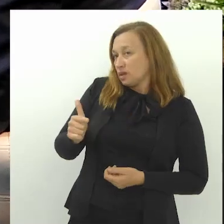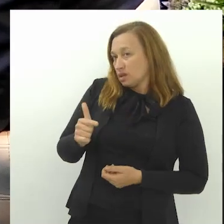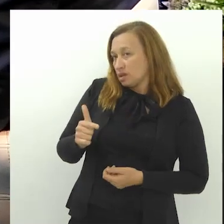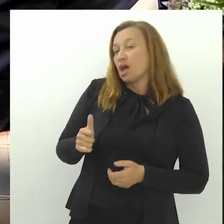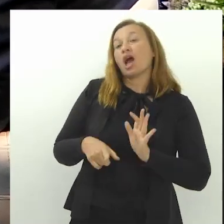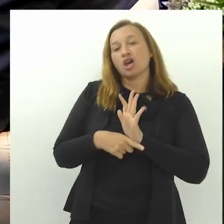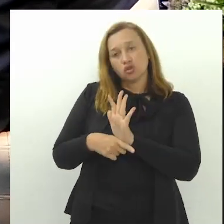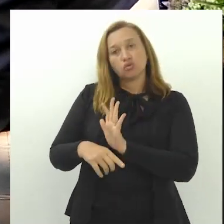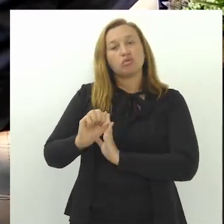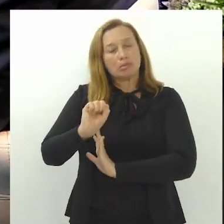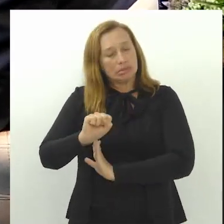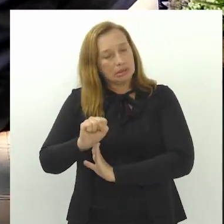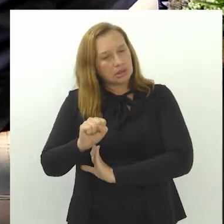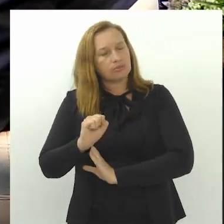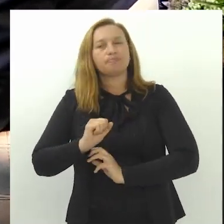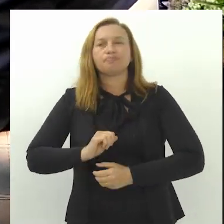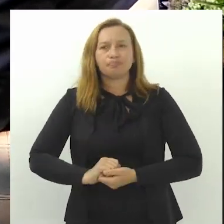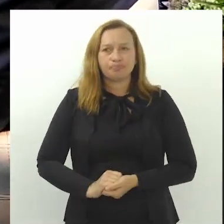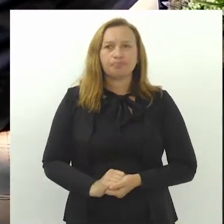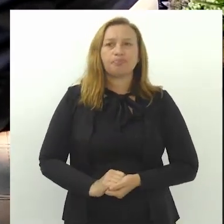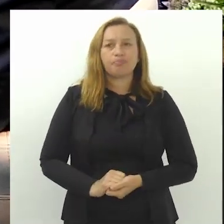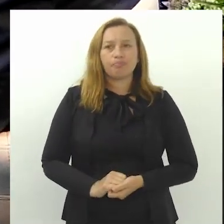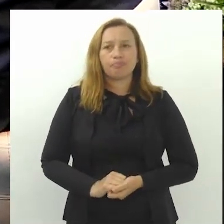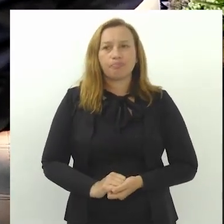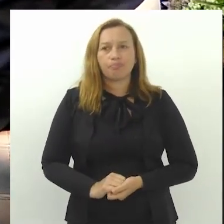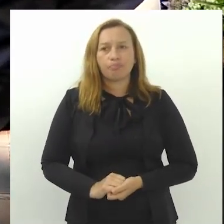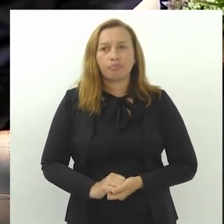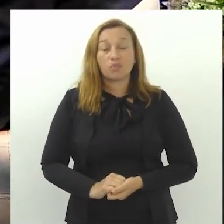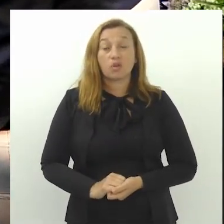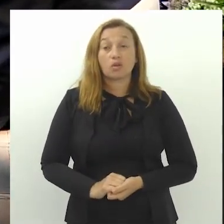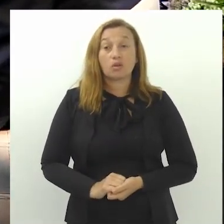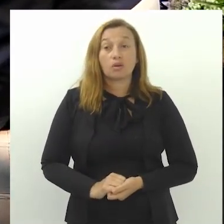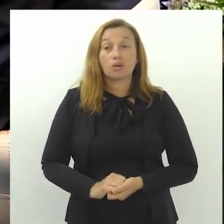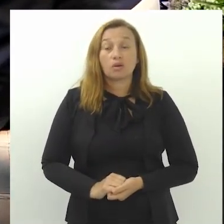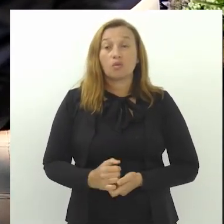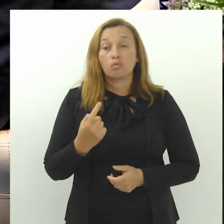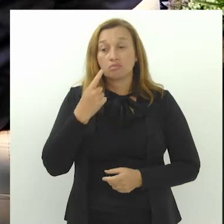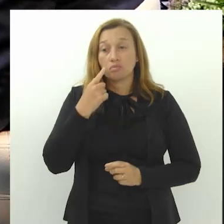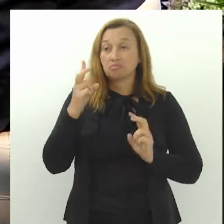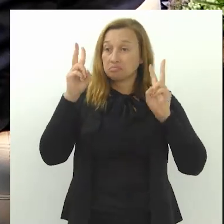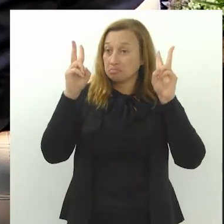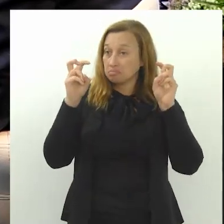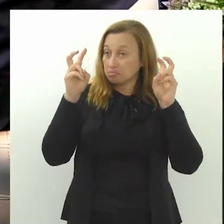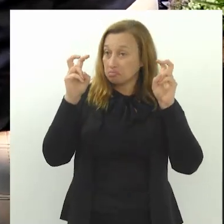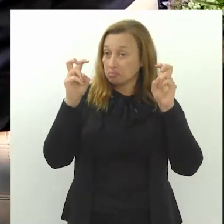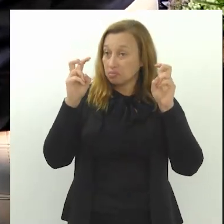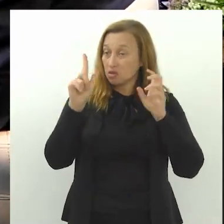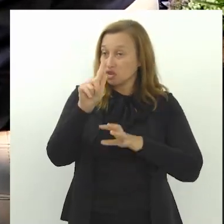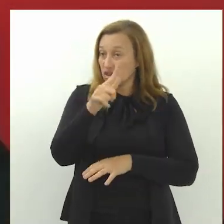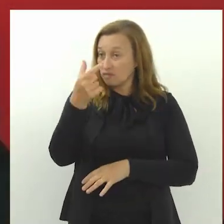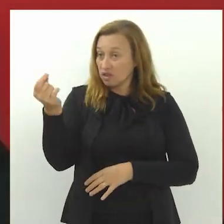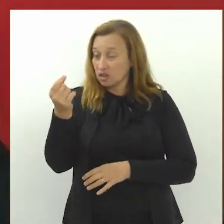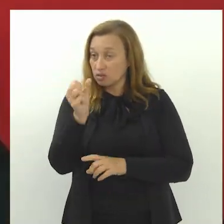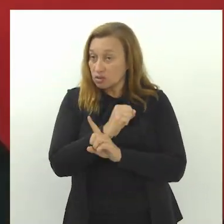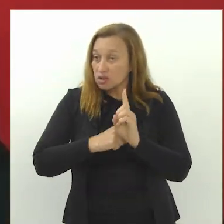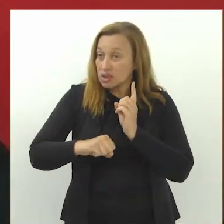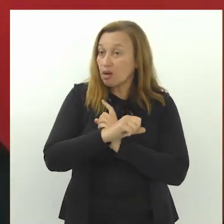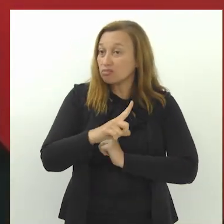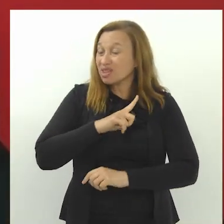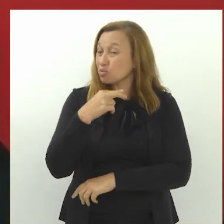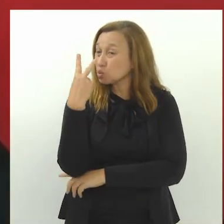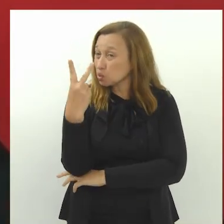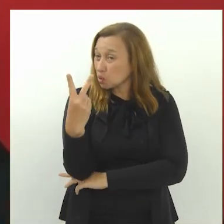Eu não tenho dúvida que contribuiu, né? A gente, quando estava diante do tema do